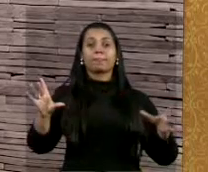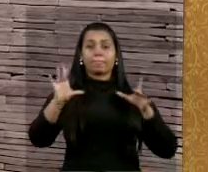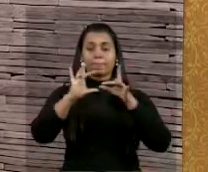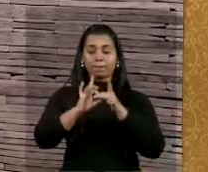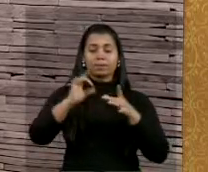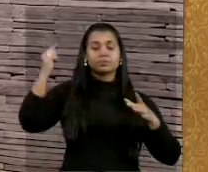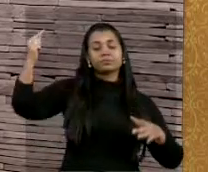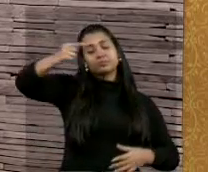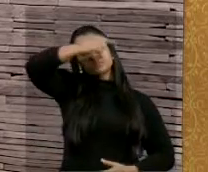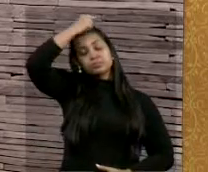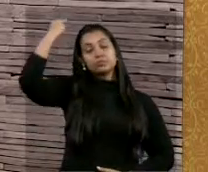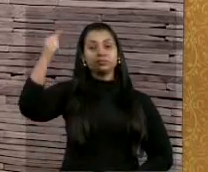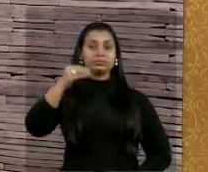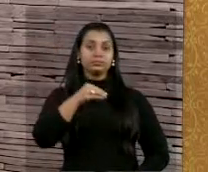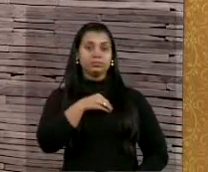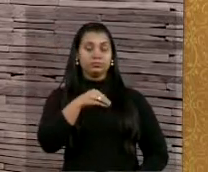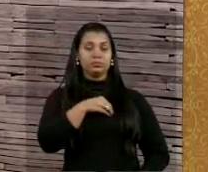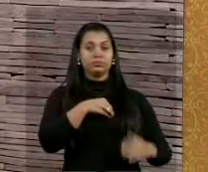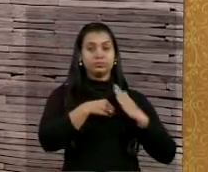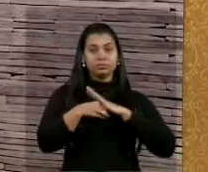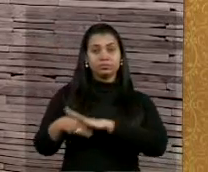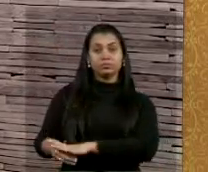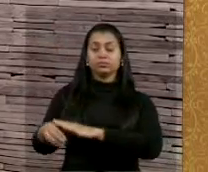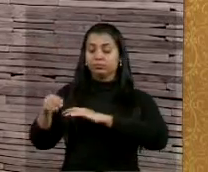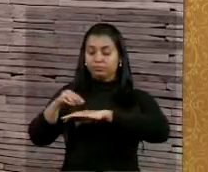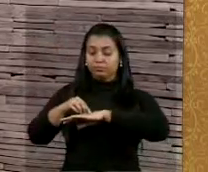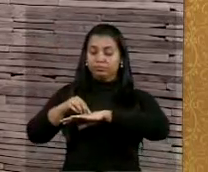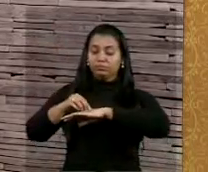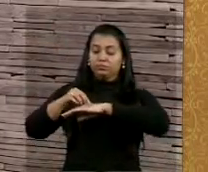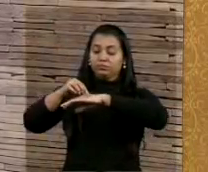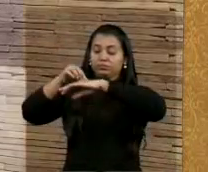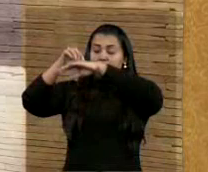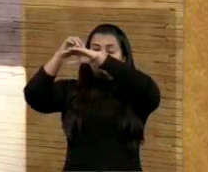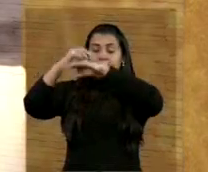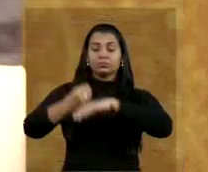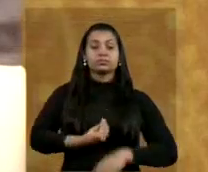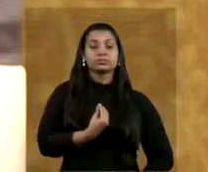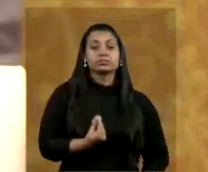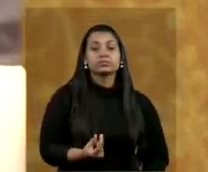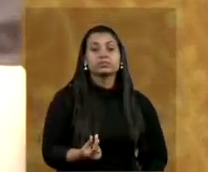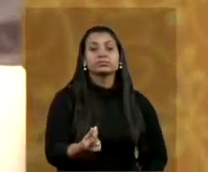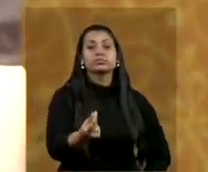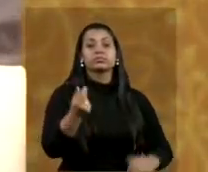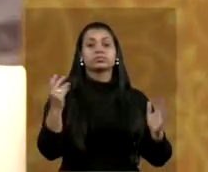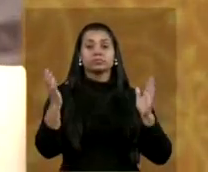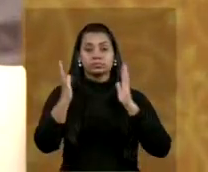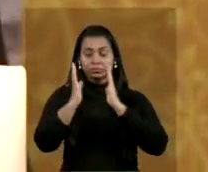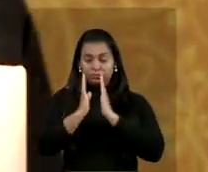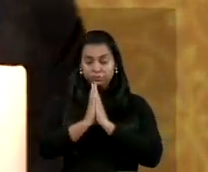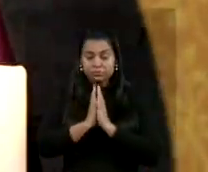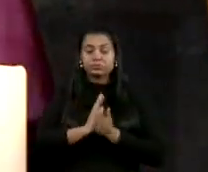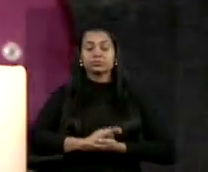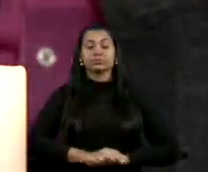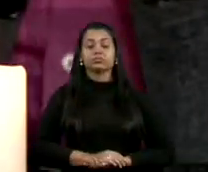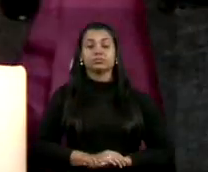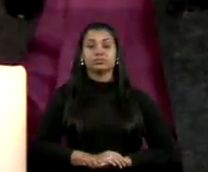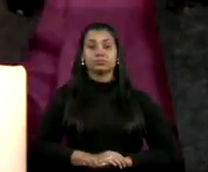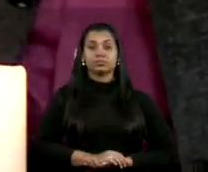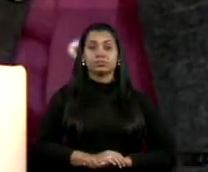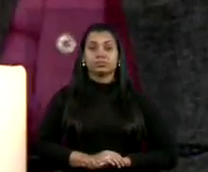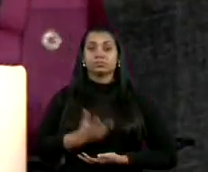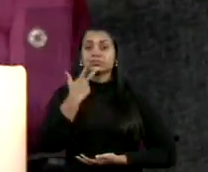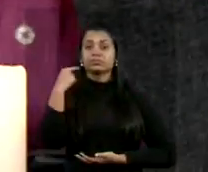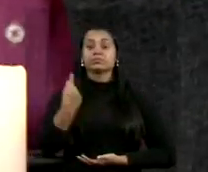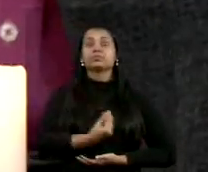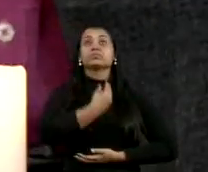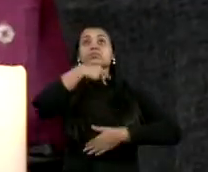Católica, na comunhão dos santos, na remissão dos pecados, na ressurreição da carne, na vida eterna. Amém.